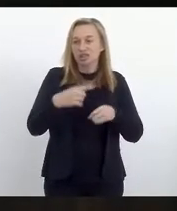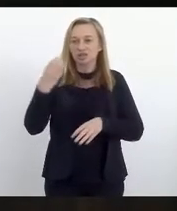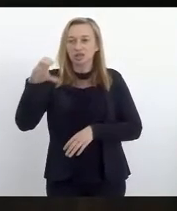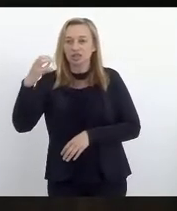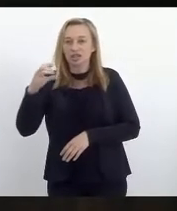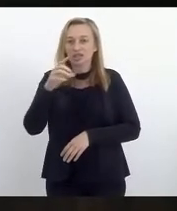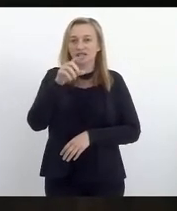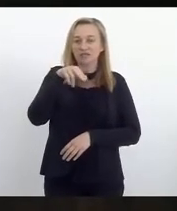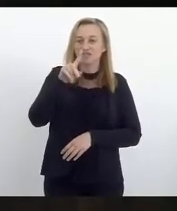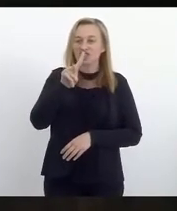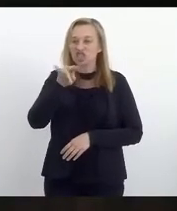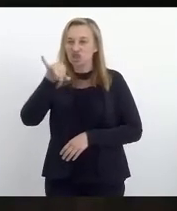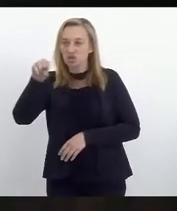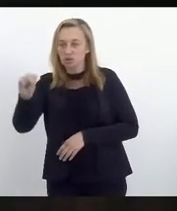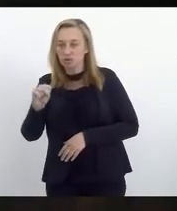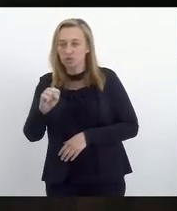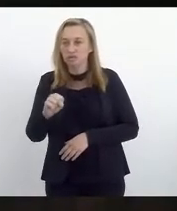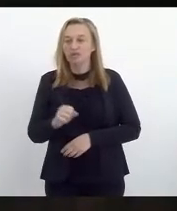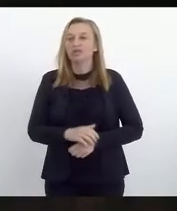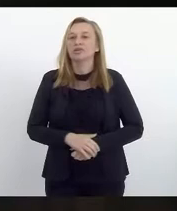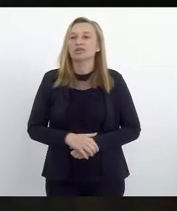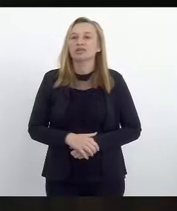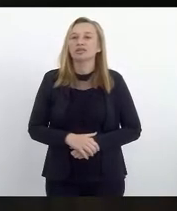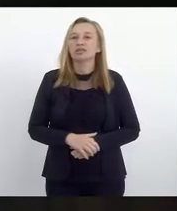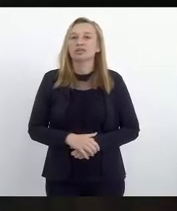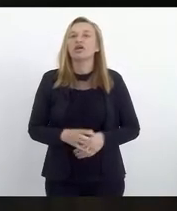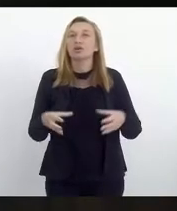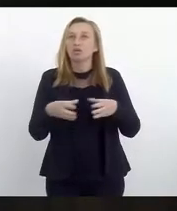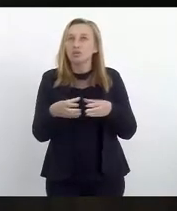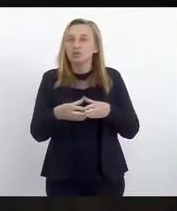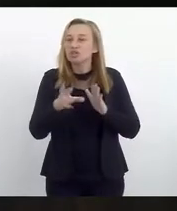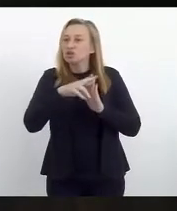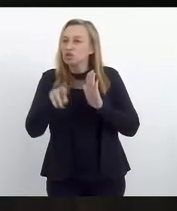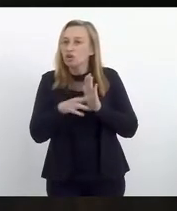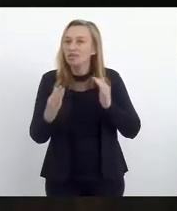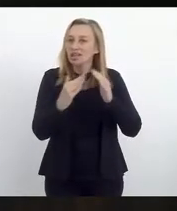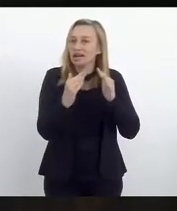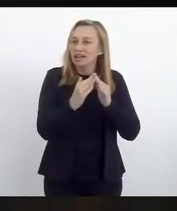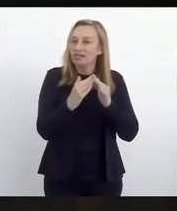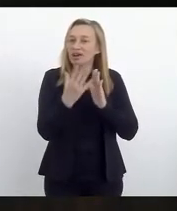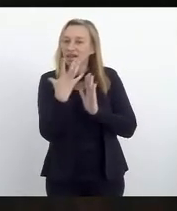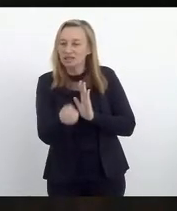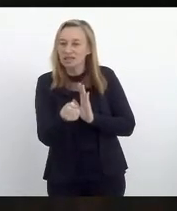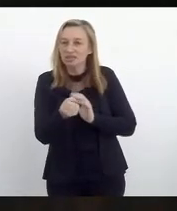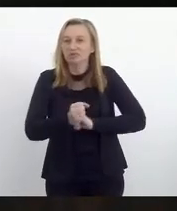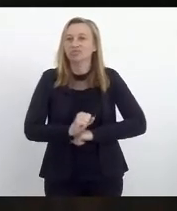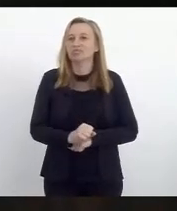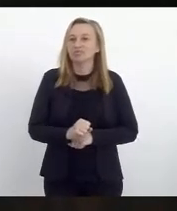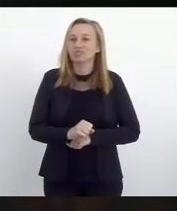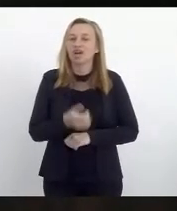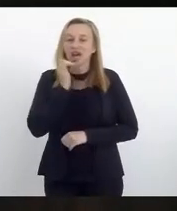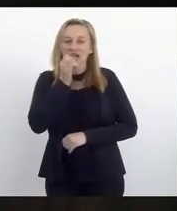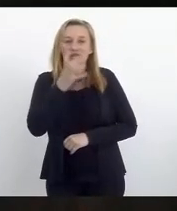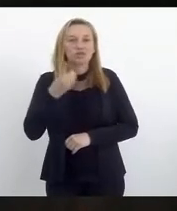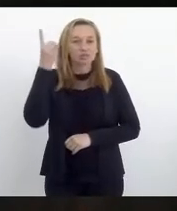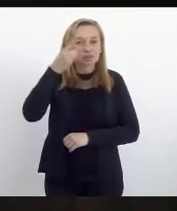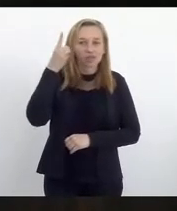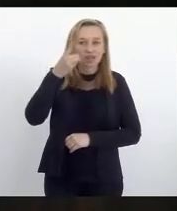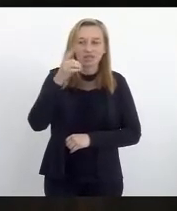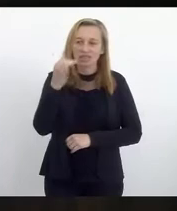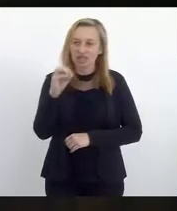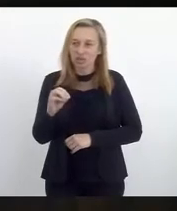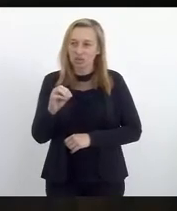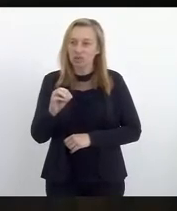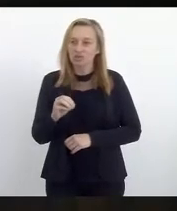Vinícius Gomes. Parecer da Comissão de Normas Internas e Proposições Externas favorável. Relator, deputado Sérgio